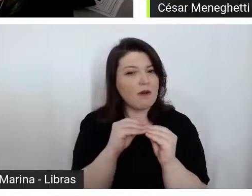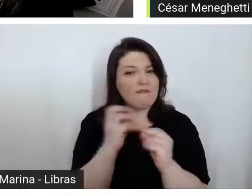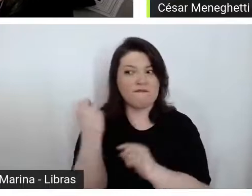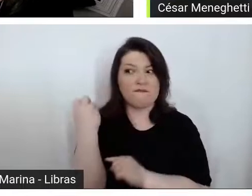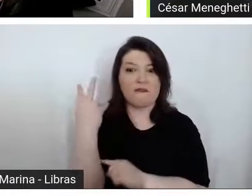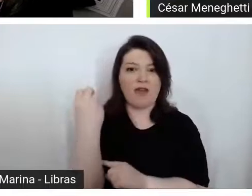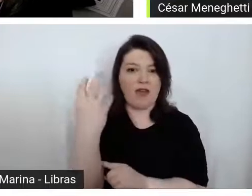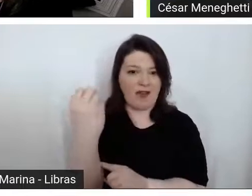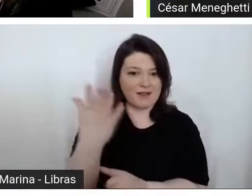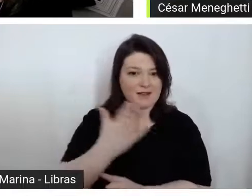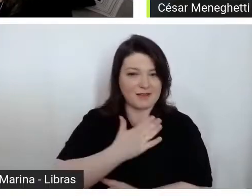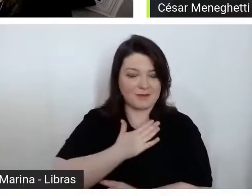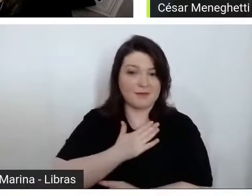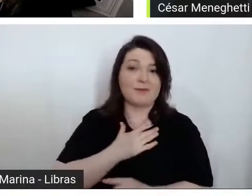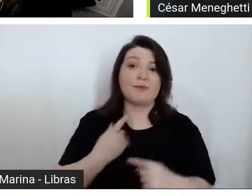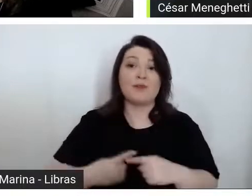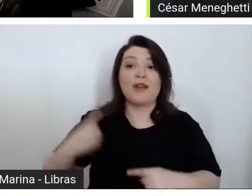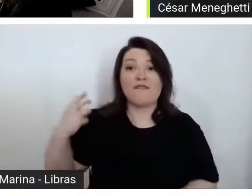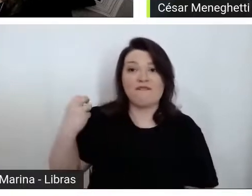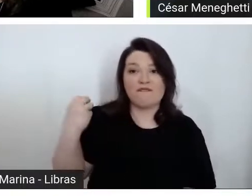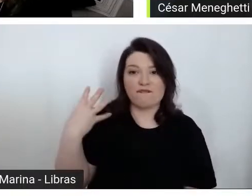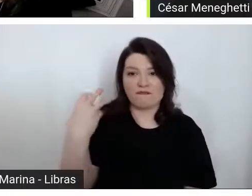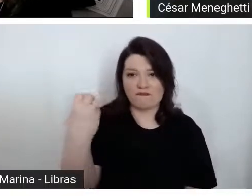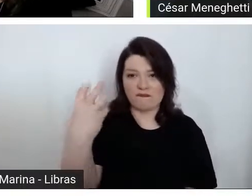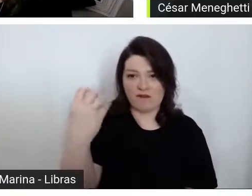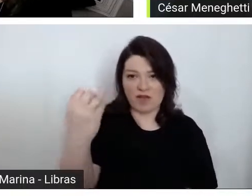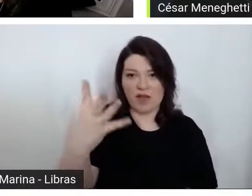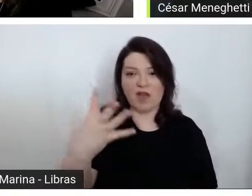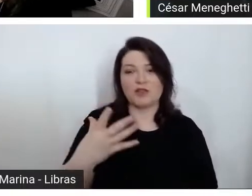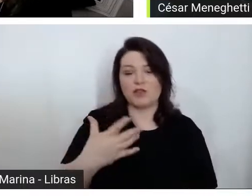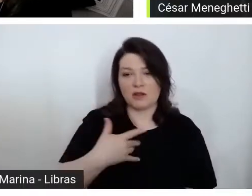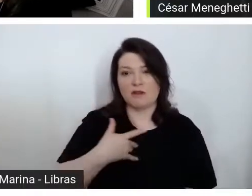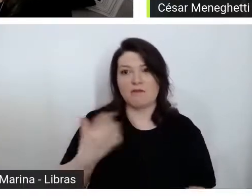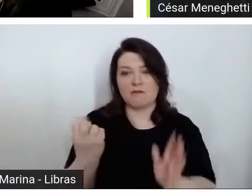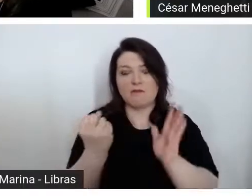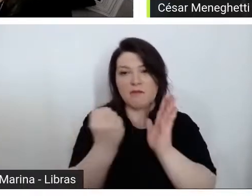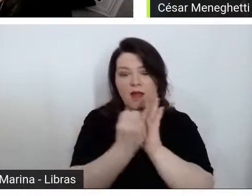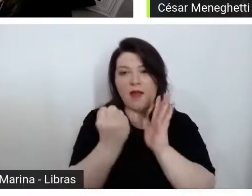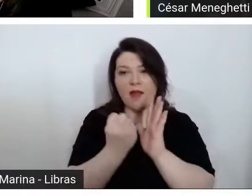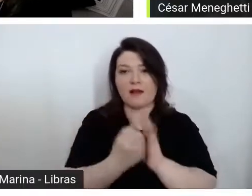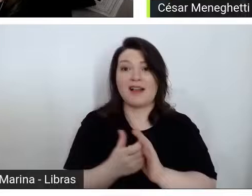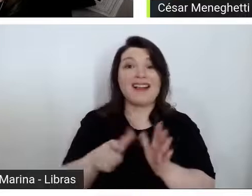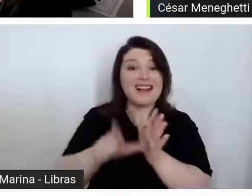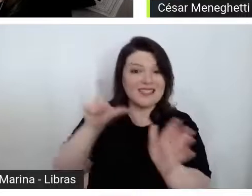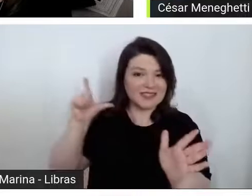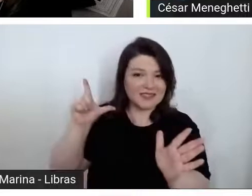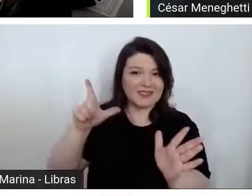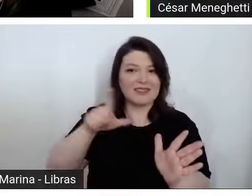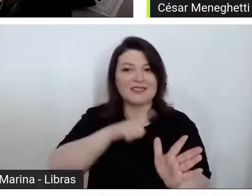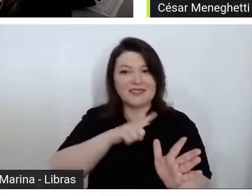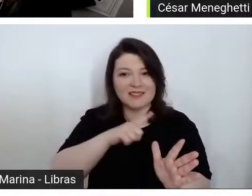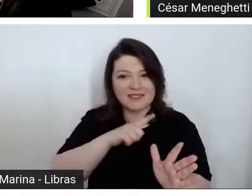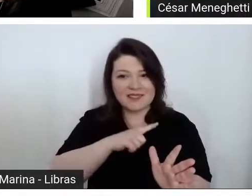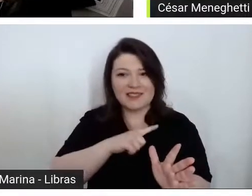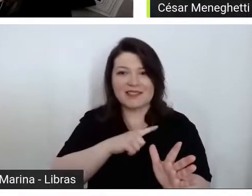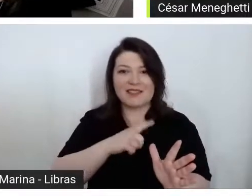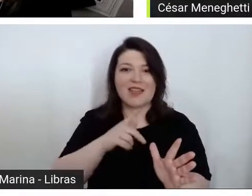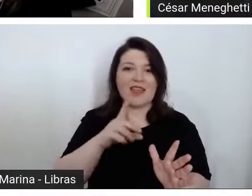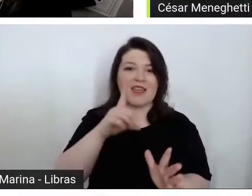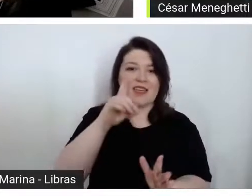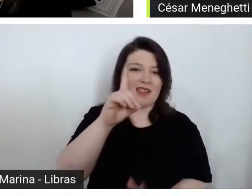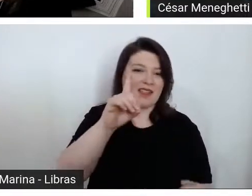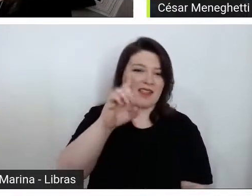viagem era marcante. Então, antes disso, tinha Disorient, que eu fiz no